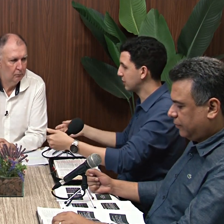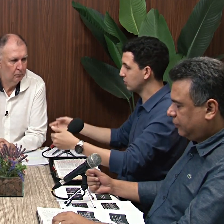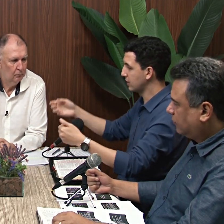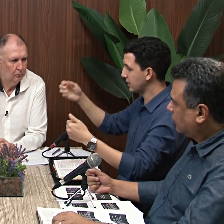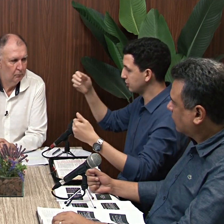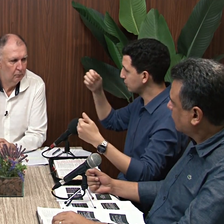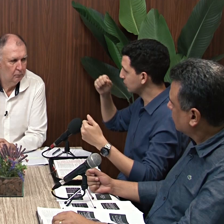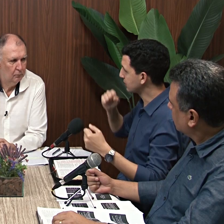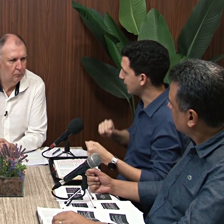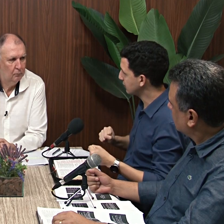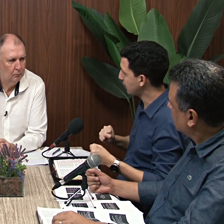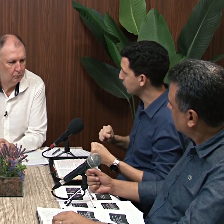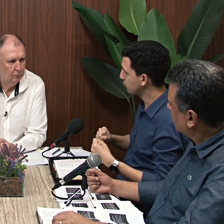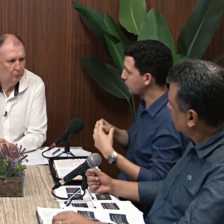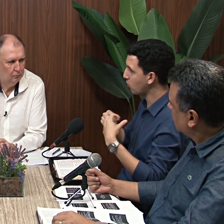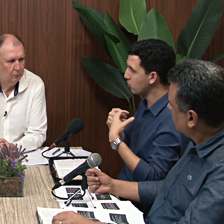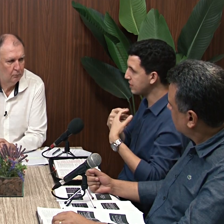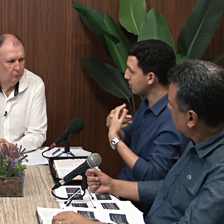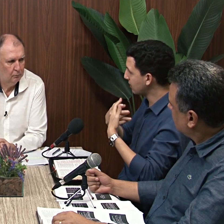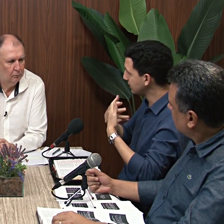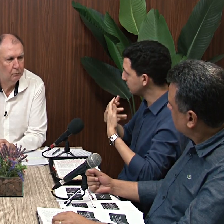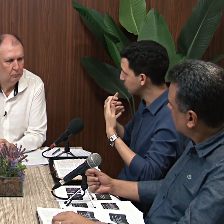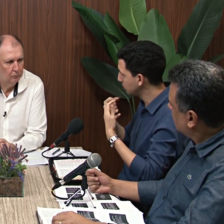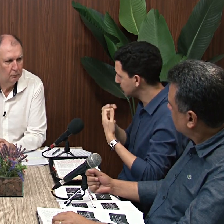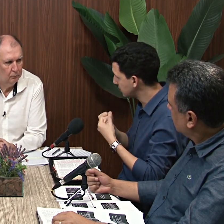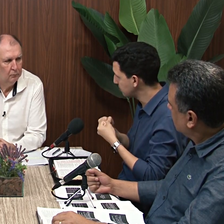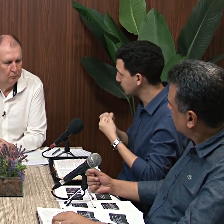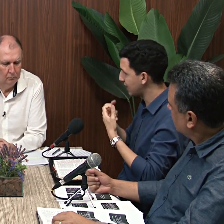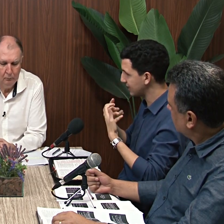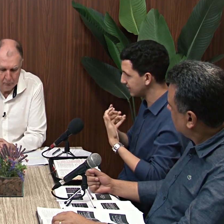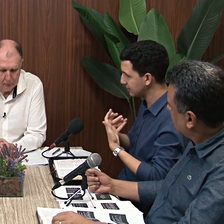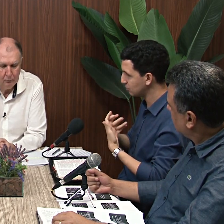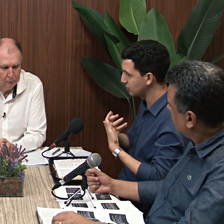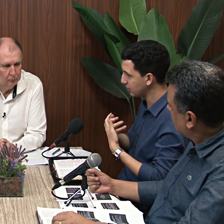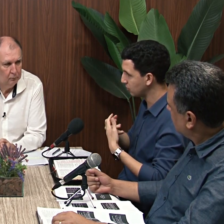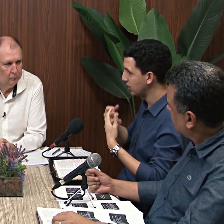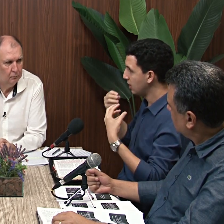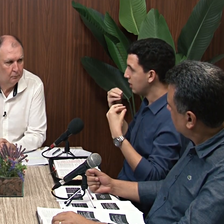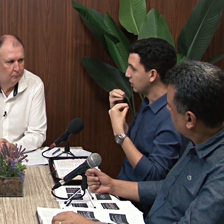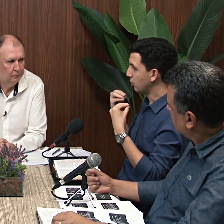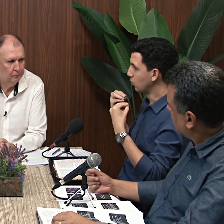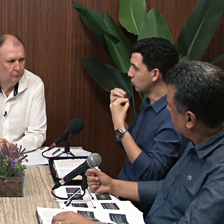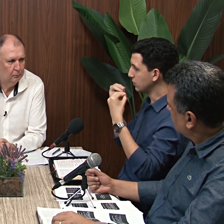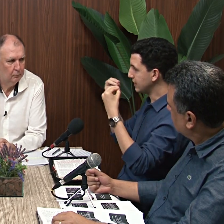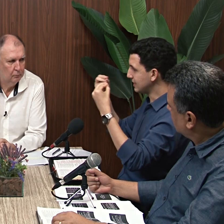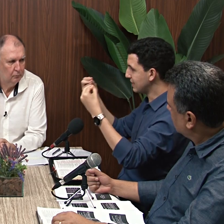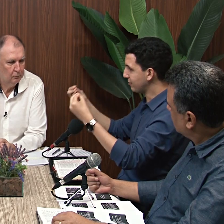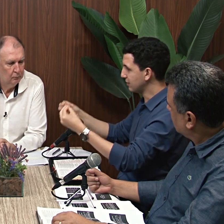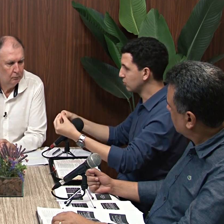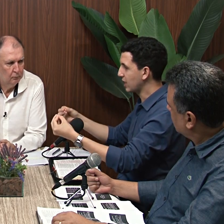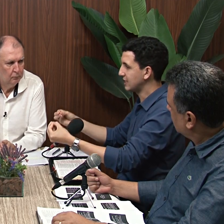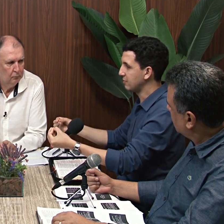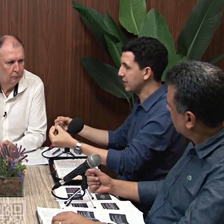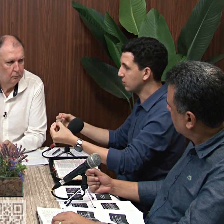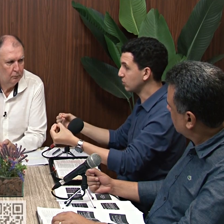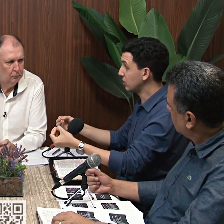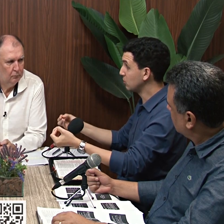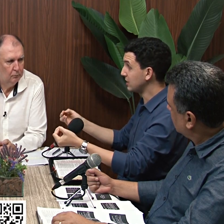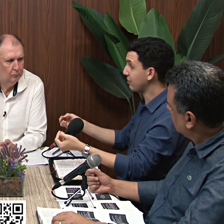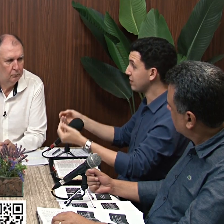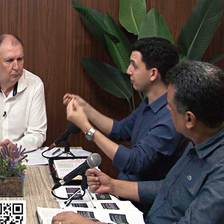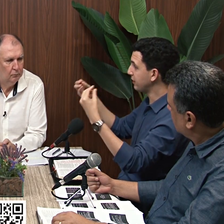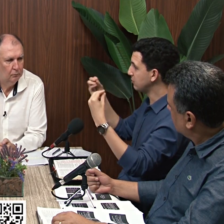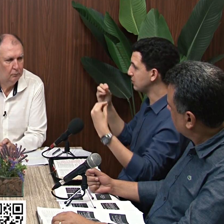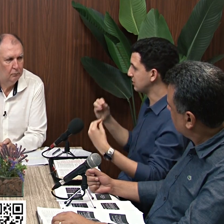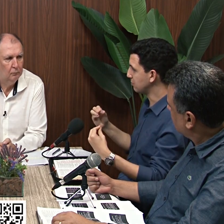Aí puxando um gancho no que o Thales falou sobre comunhão ali dos discípulos da igreja do Senhor. Nesse evento do casamento,